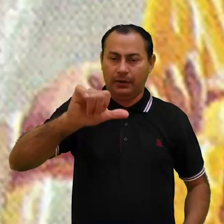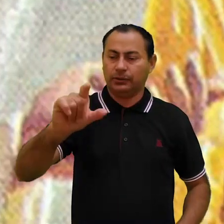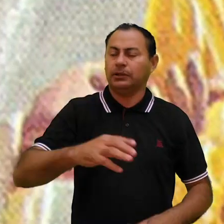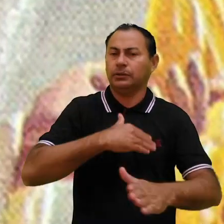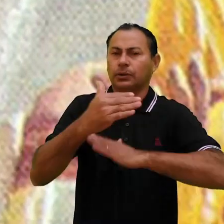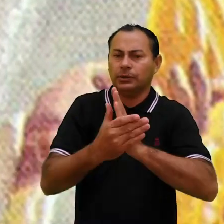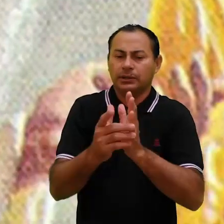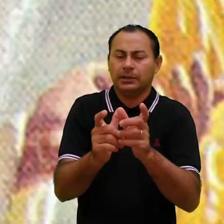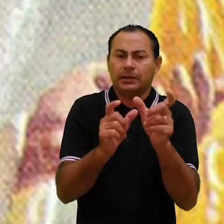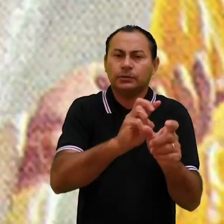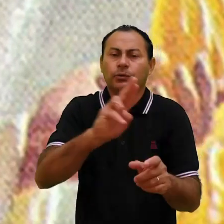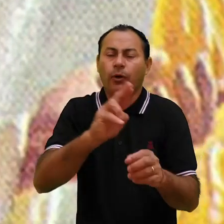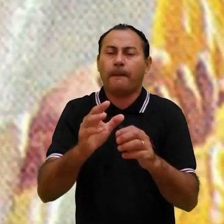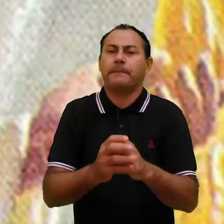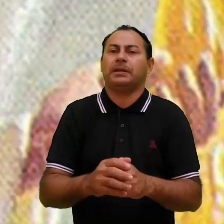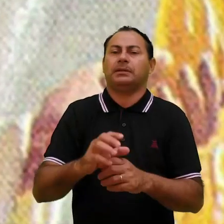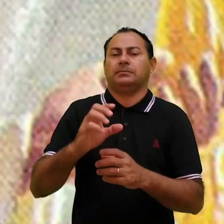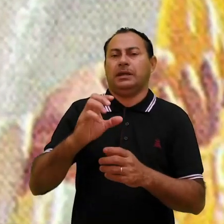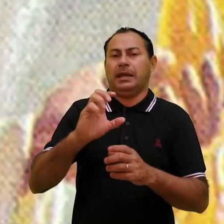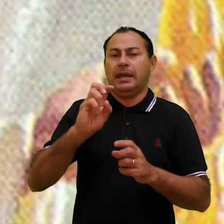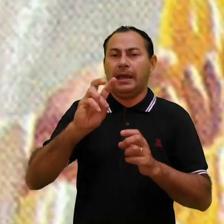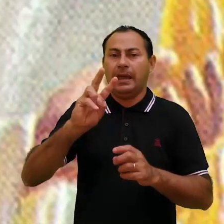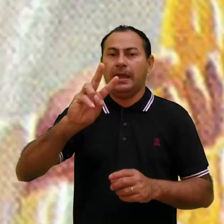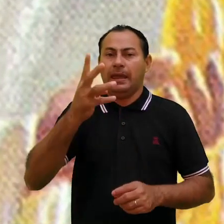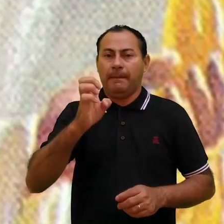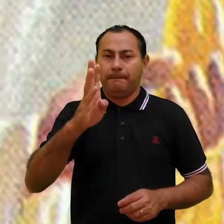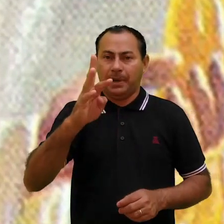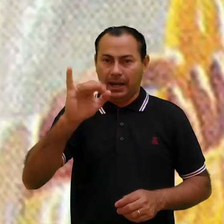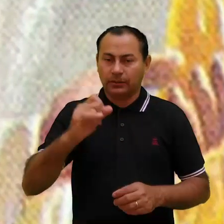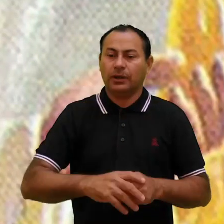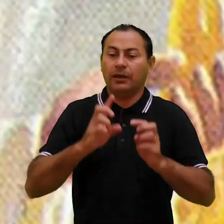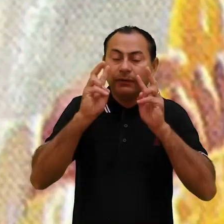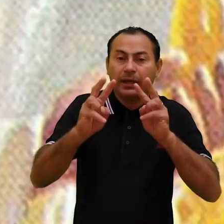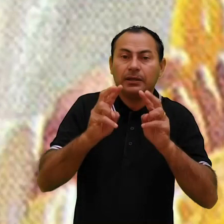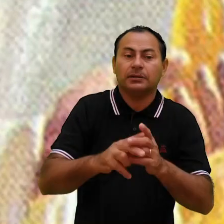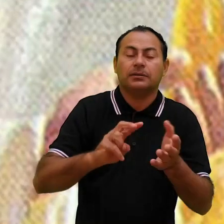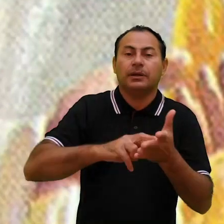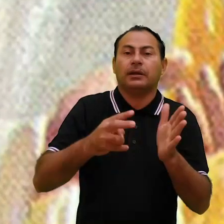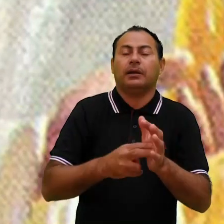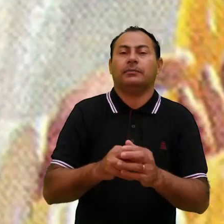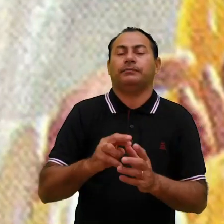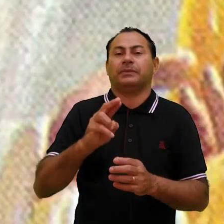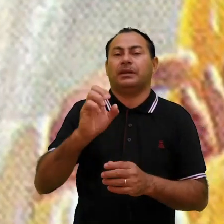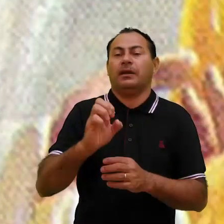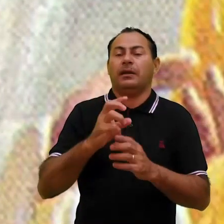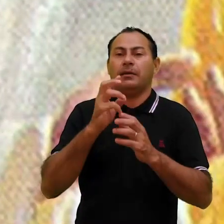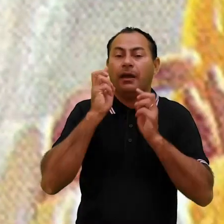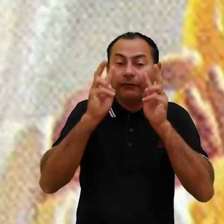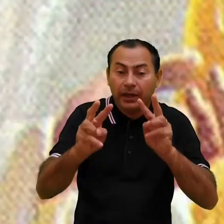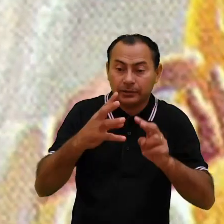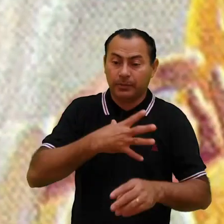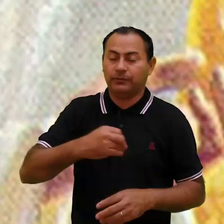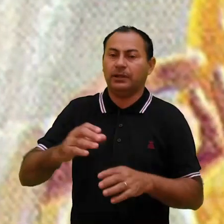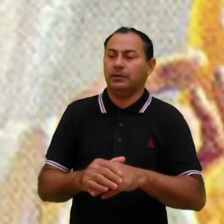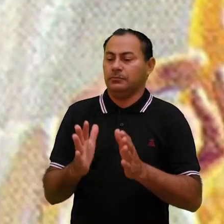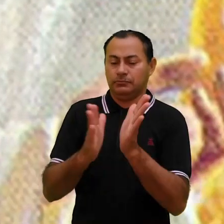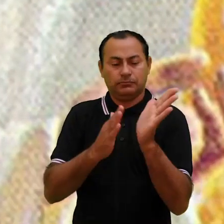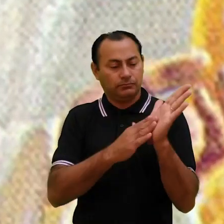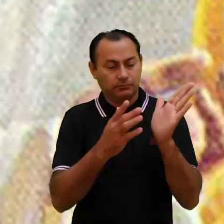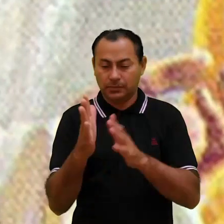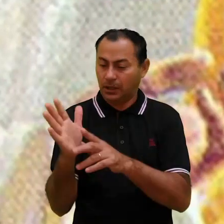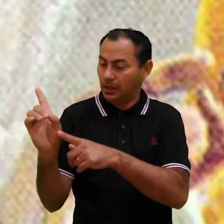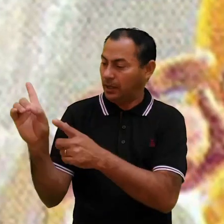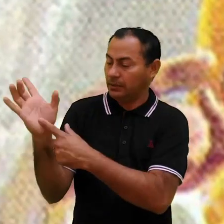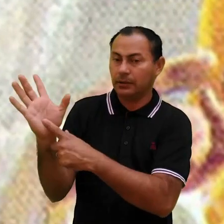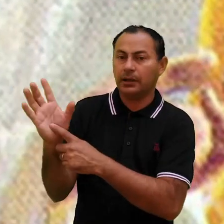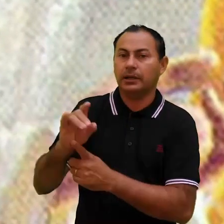significado. Por exemplo, Ruben significa veja meu filho. Benjamim significa filho da minha mão direita. E